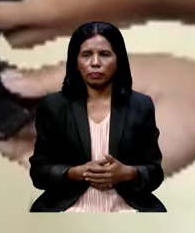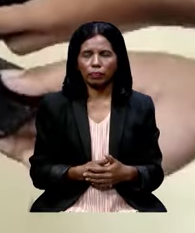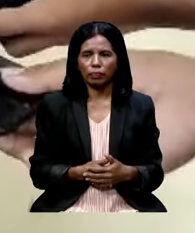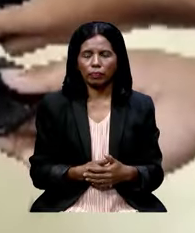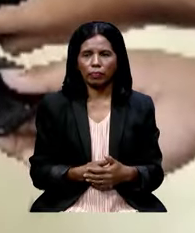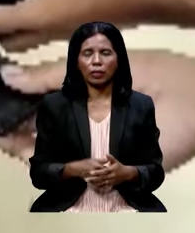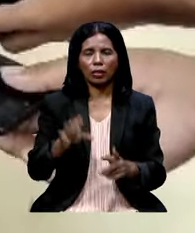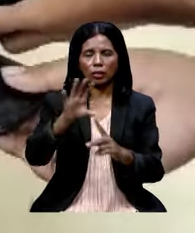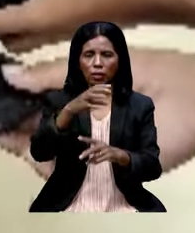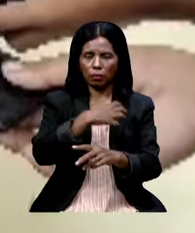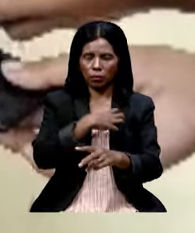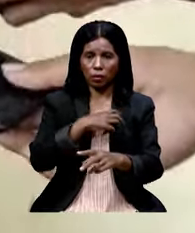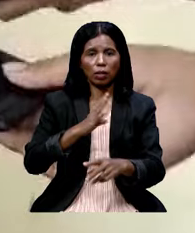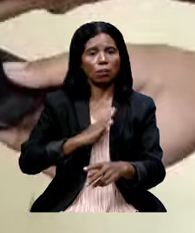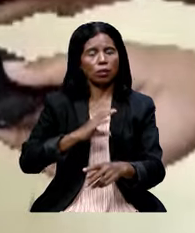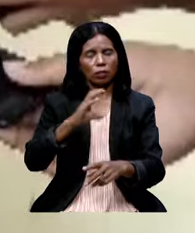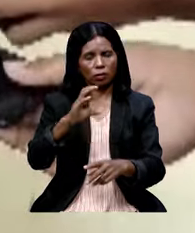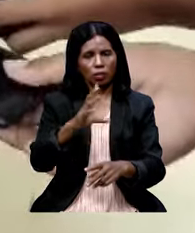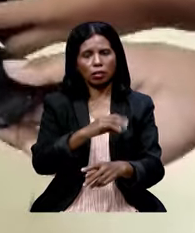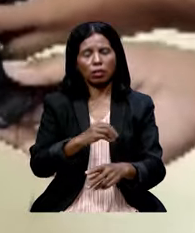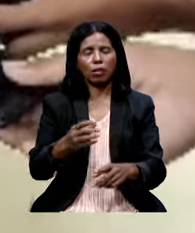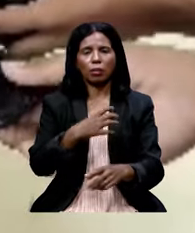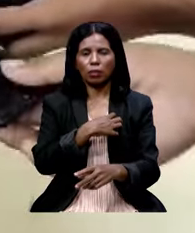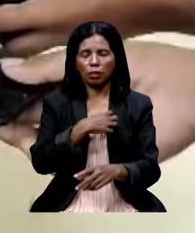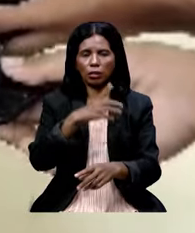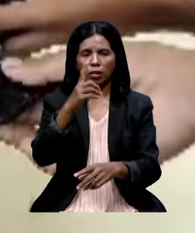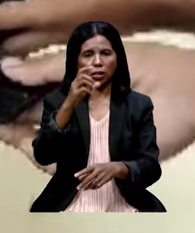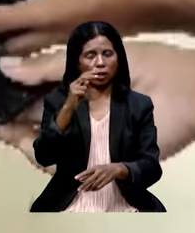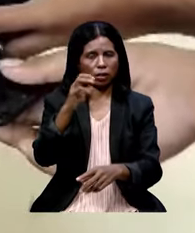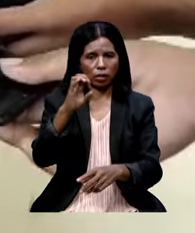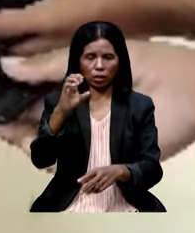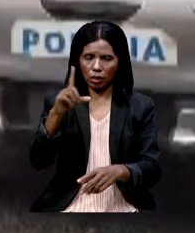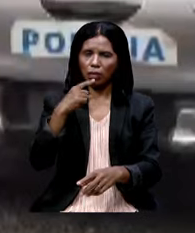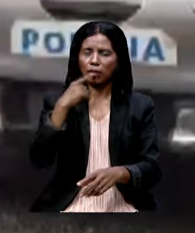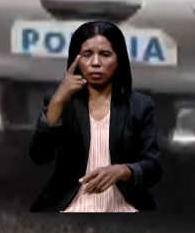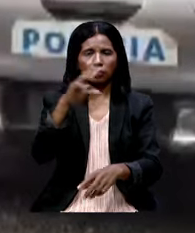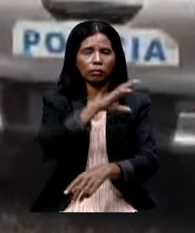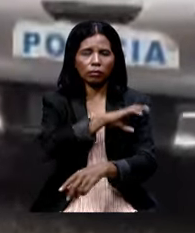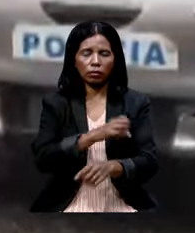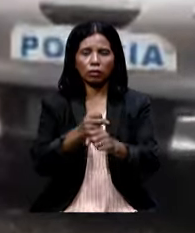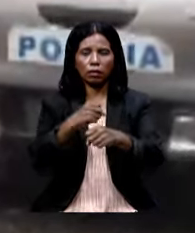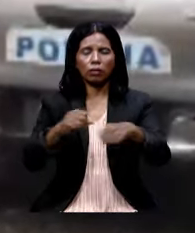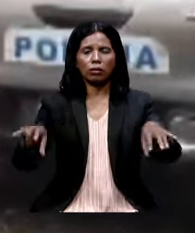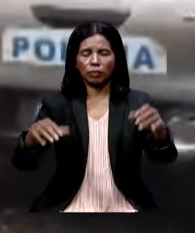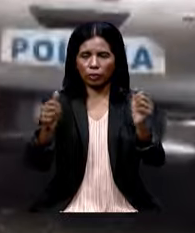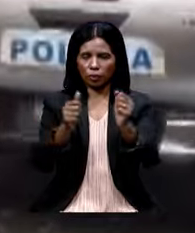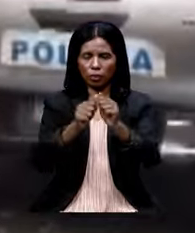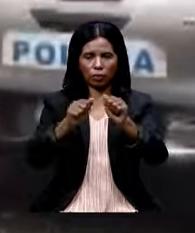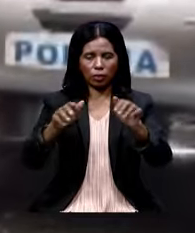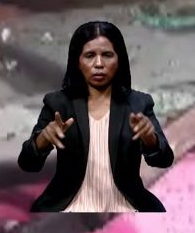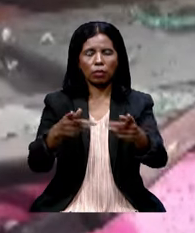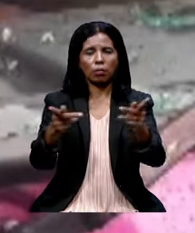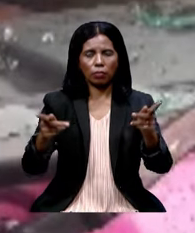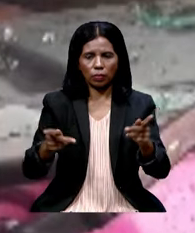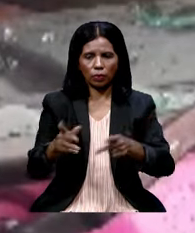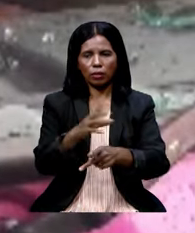Entretanto, comandante esquadra Baukau Vila, inspetor polícia Daniel da Costa Freitas ateten, parte segurança halo na coordenação ho administrador posto